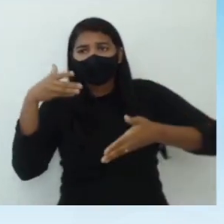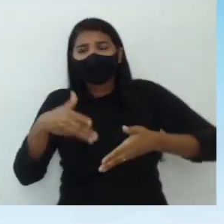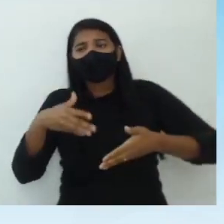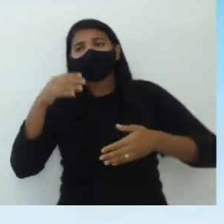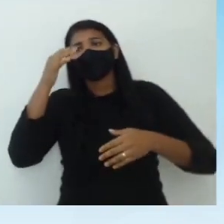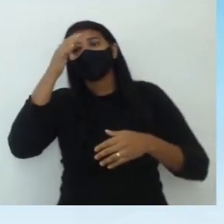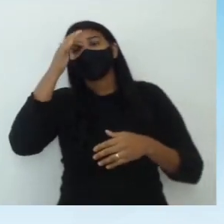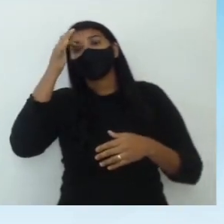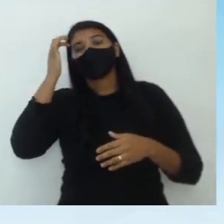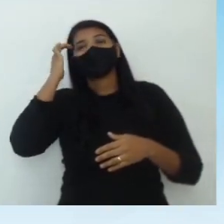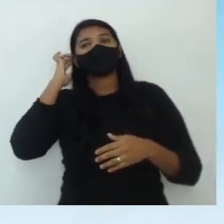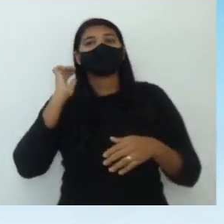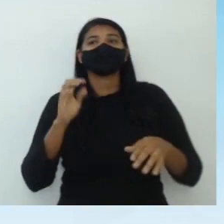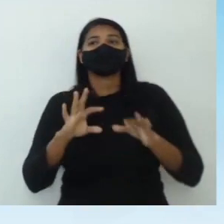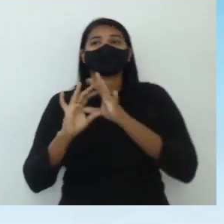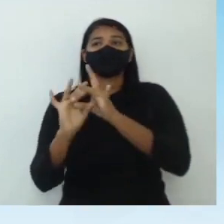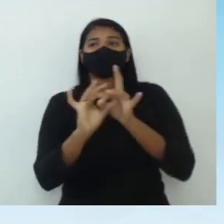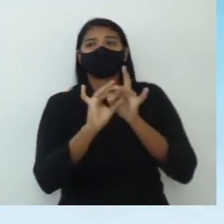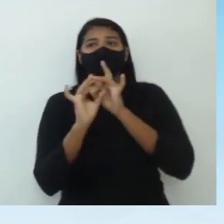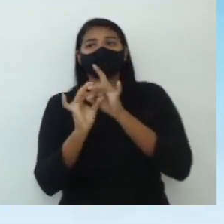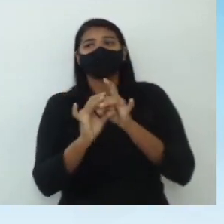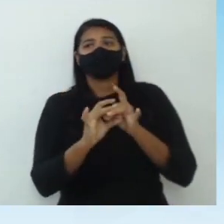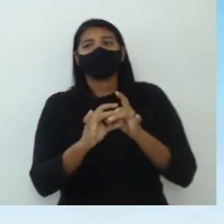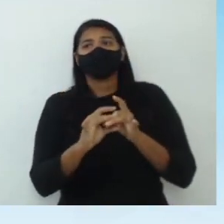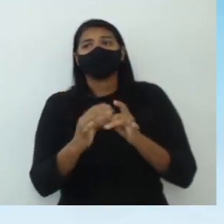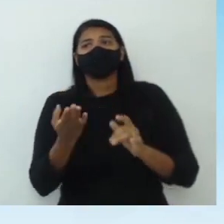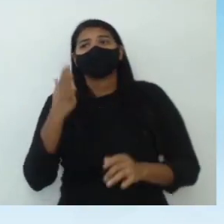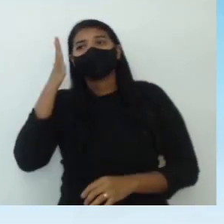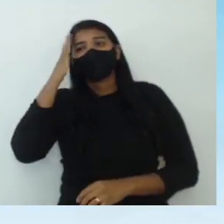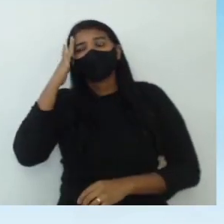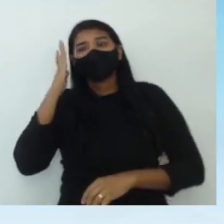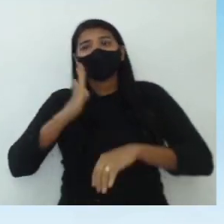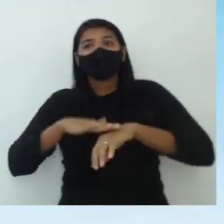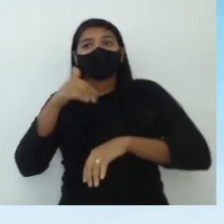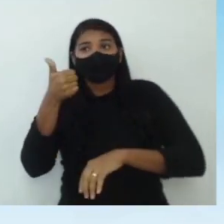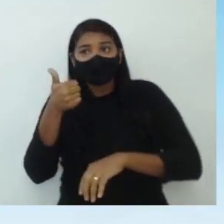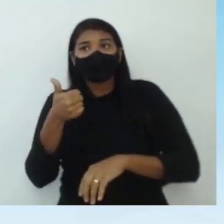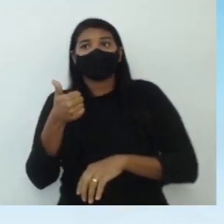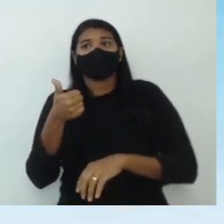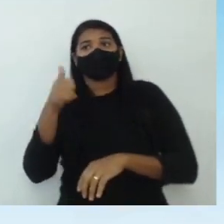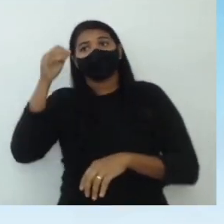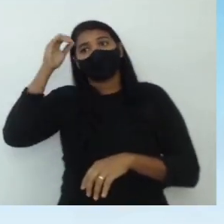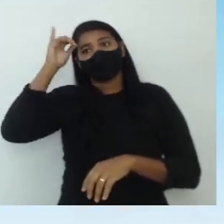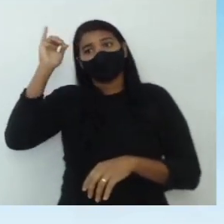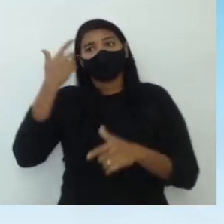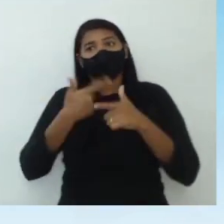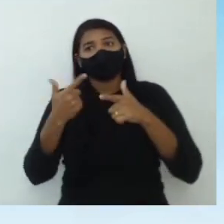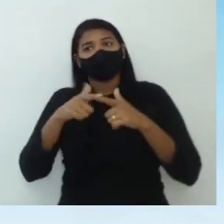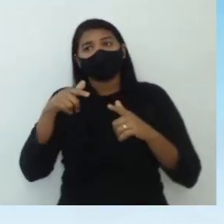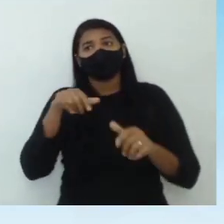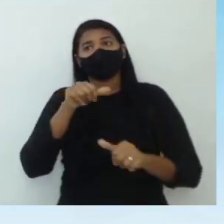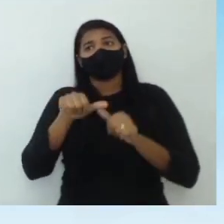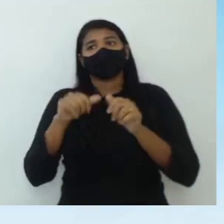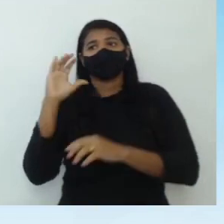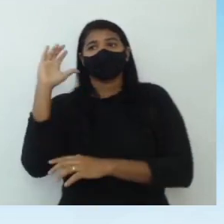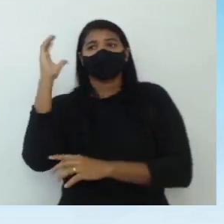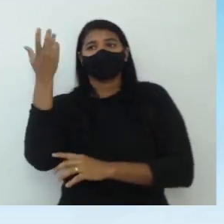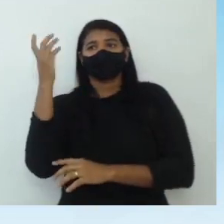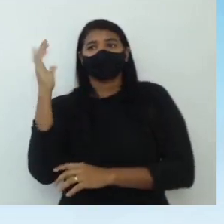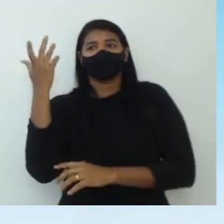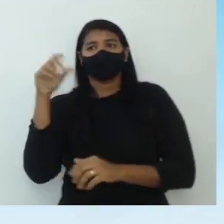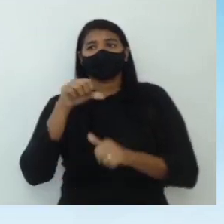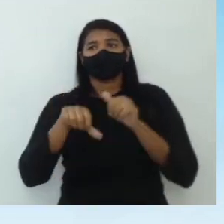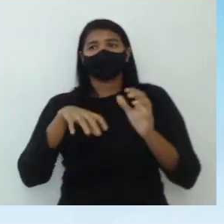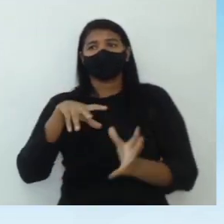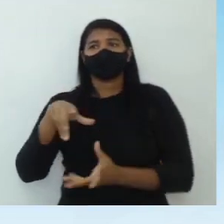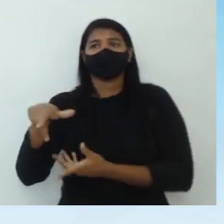movendo e procurando entender o que é que a gente pode fazer para evitar essas mudanças climáticas. A gente está passando por uma